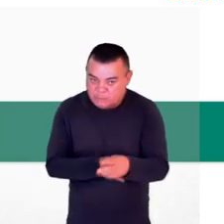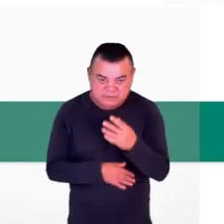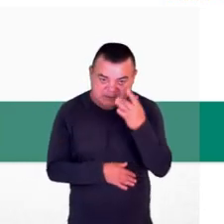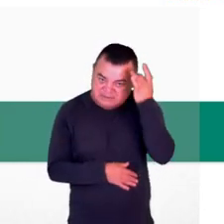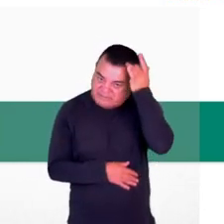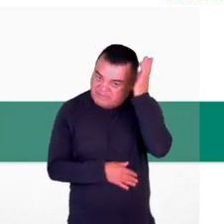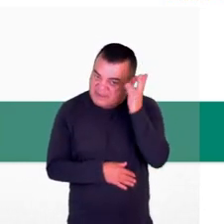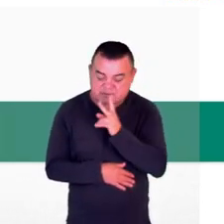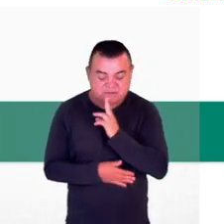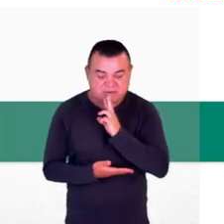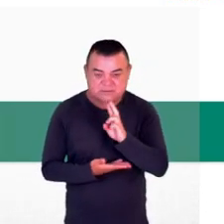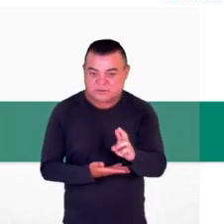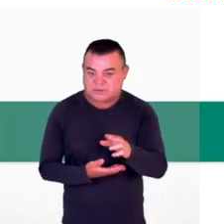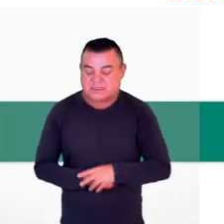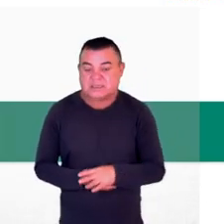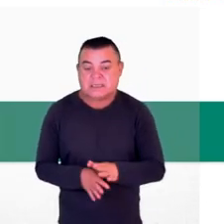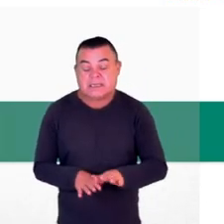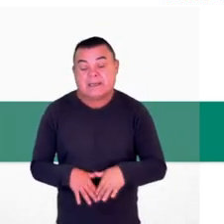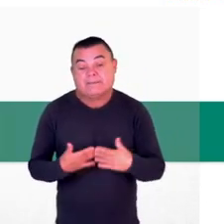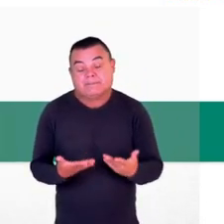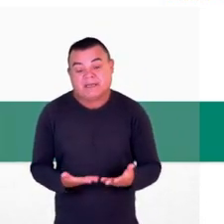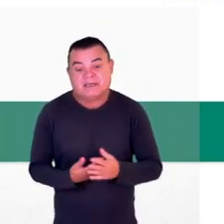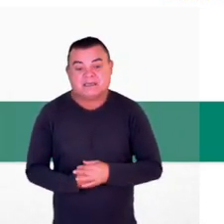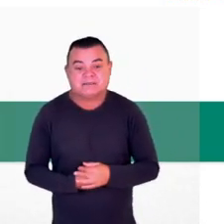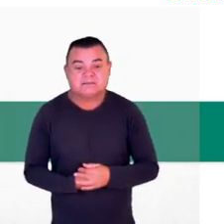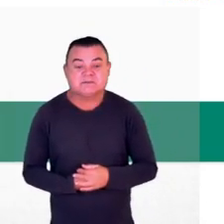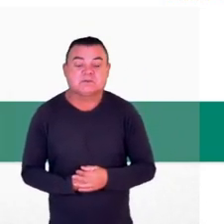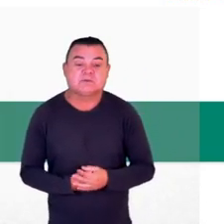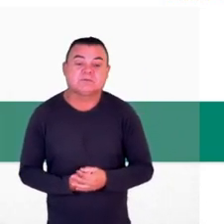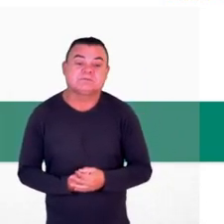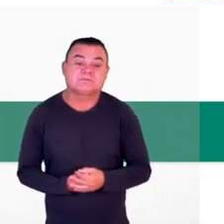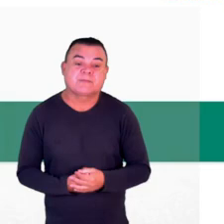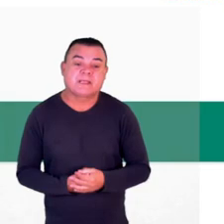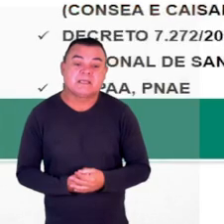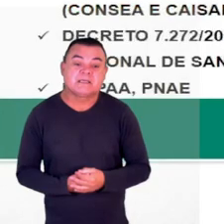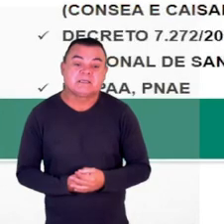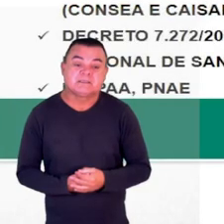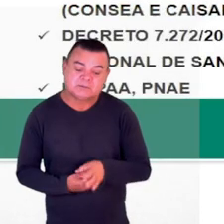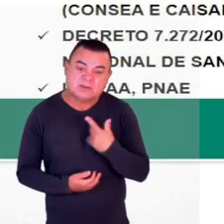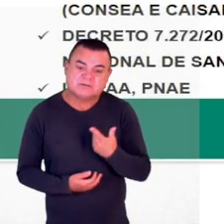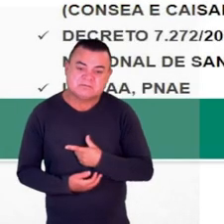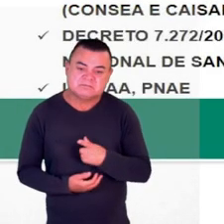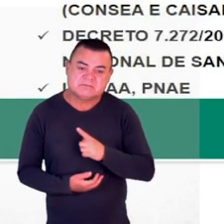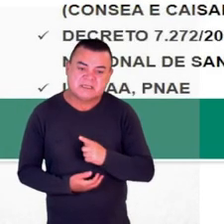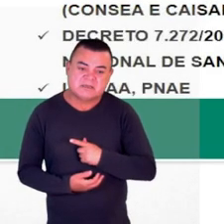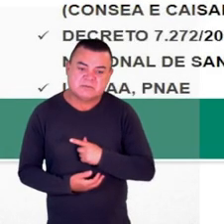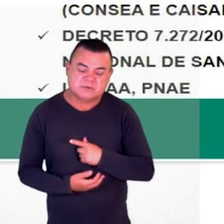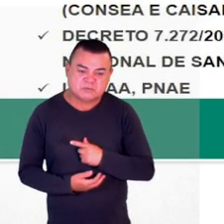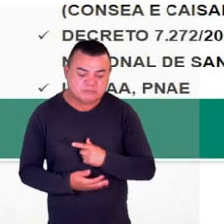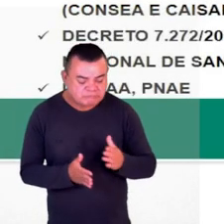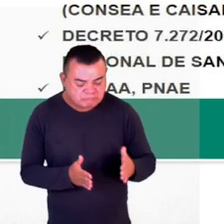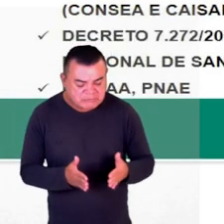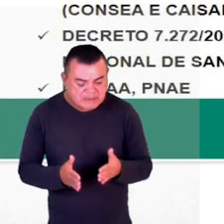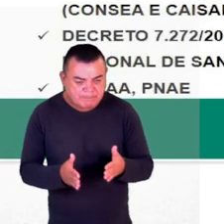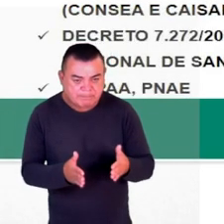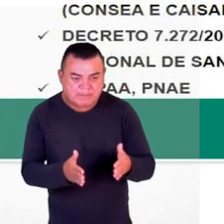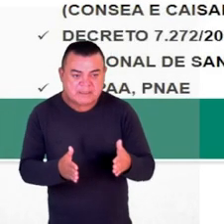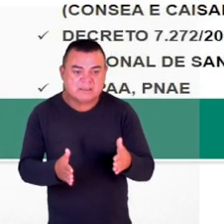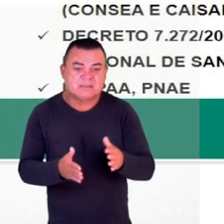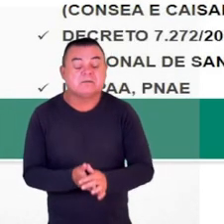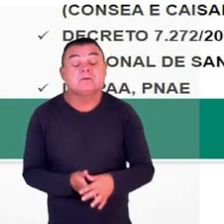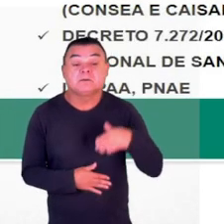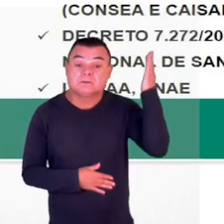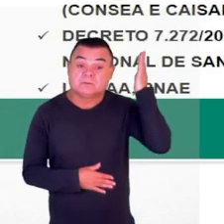de de responder mas acho que como Miriam bem colocou a gente tem um caminho né a gente tem aí um caminho eh o